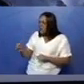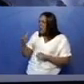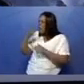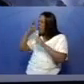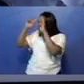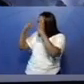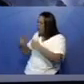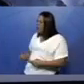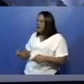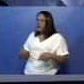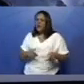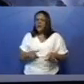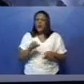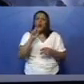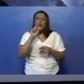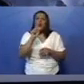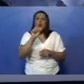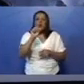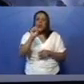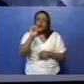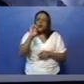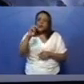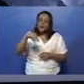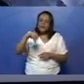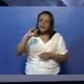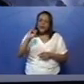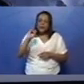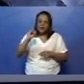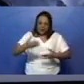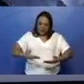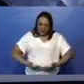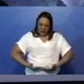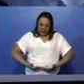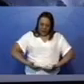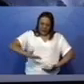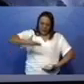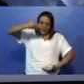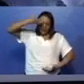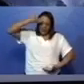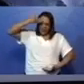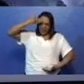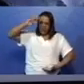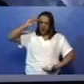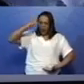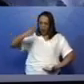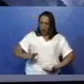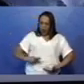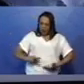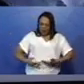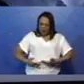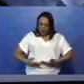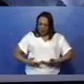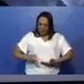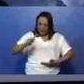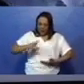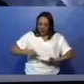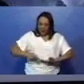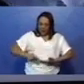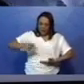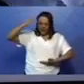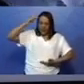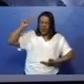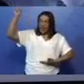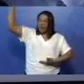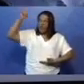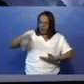Um semideus era uma pessoa que era metade humana e metade Deus. Então, ou uma deusa que teve um